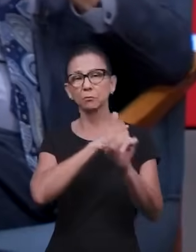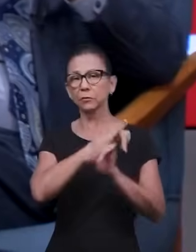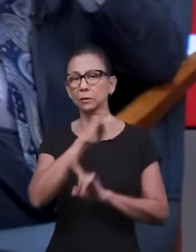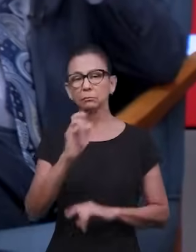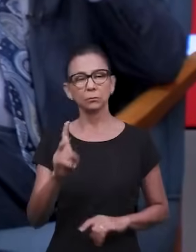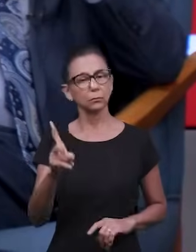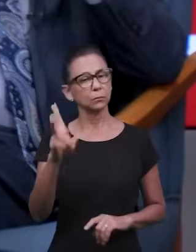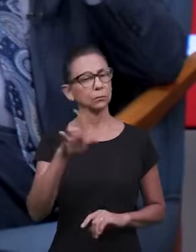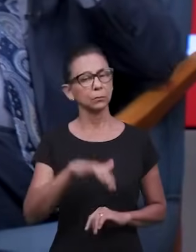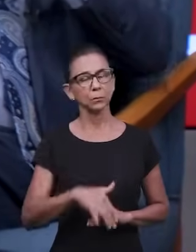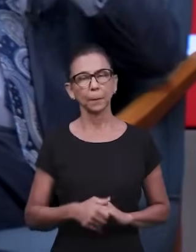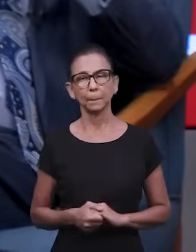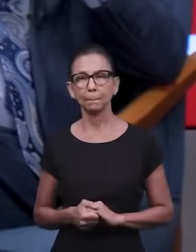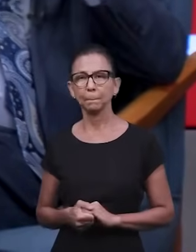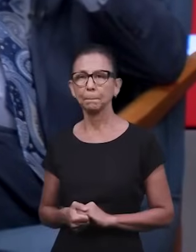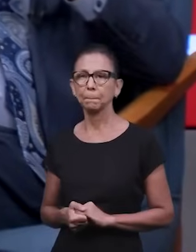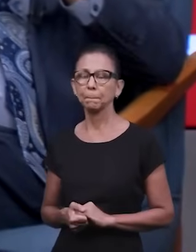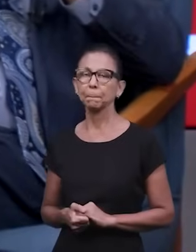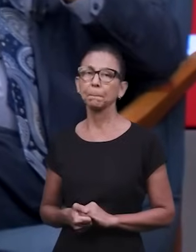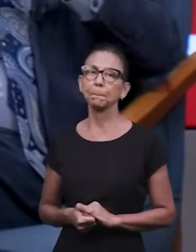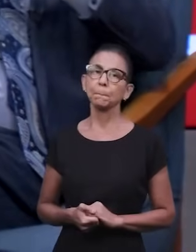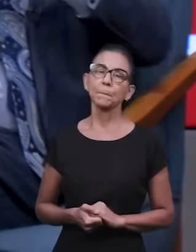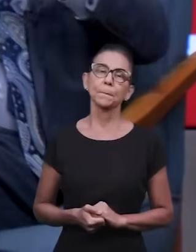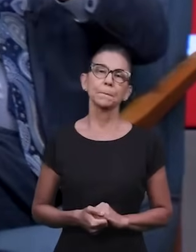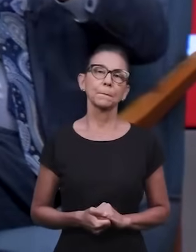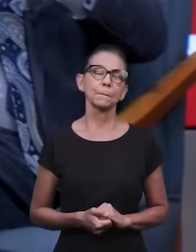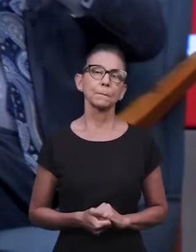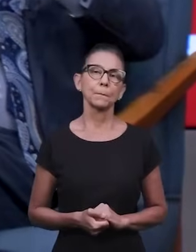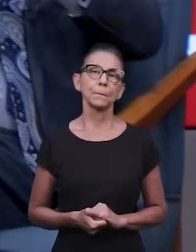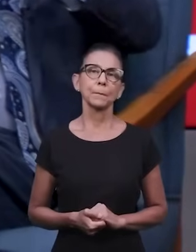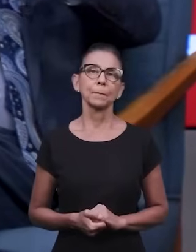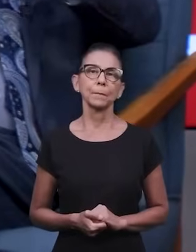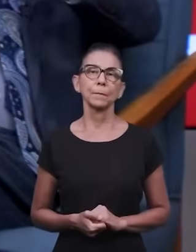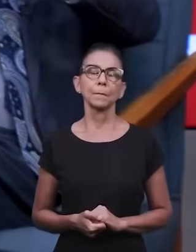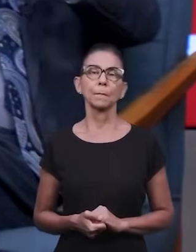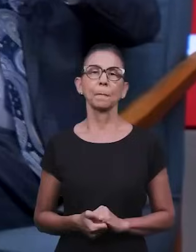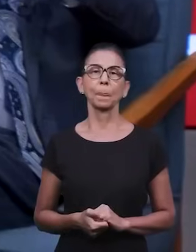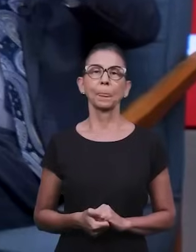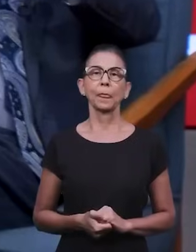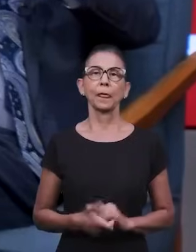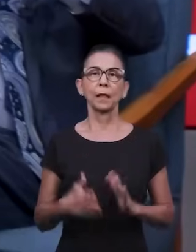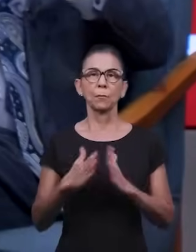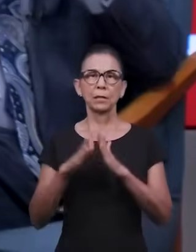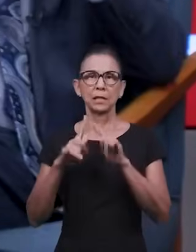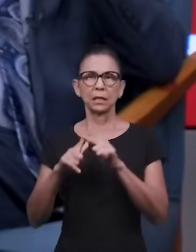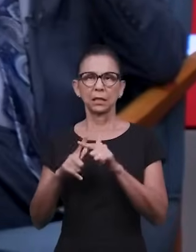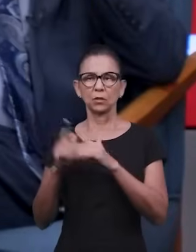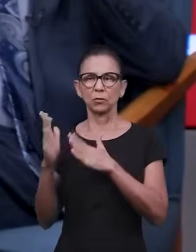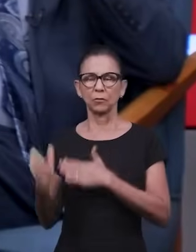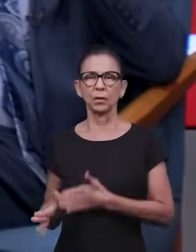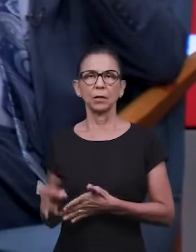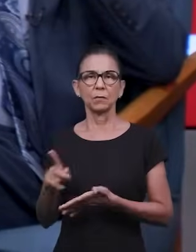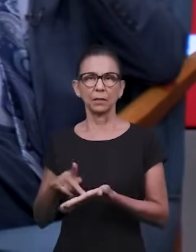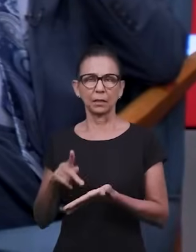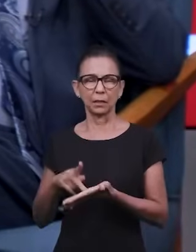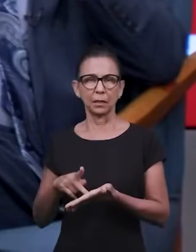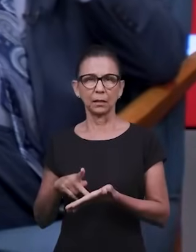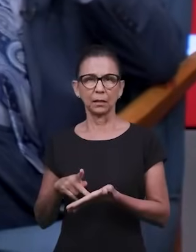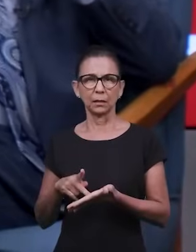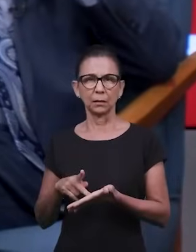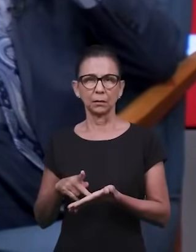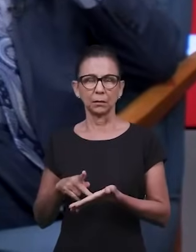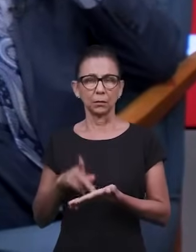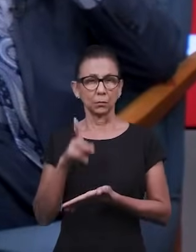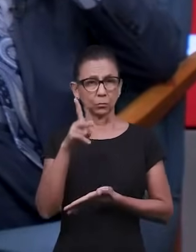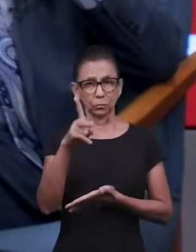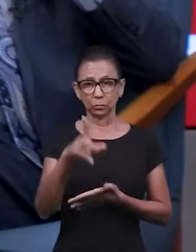continua o homem passa então todos podem passar mas o ministério da Igreja fiel é verdadeiro Continua sem nenhum problema